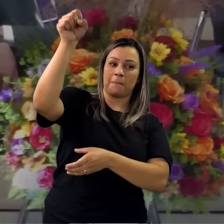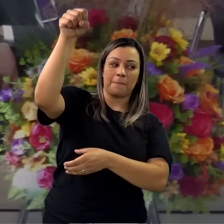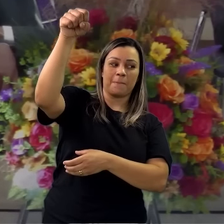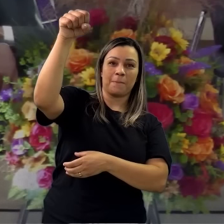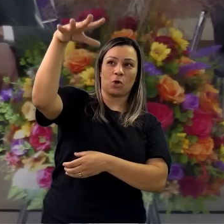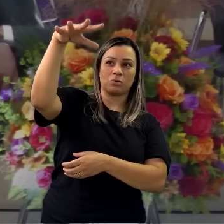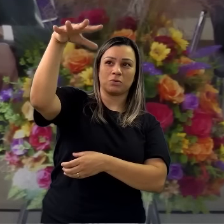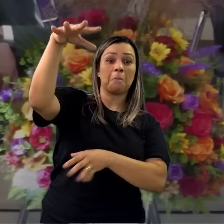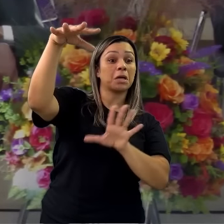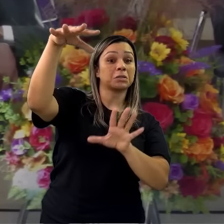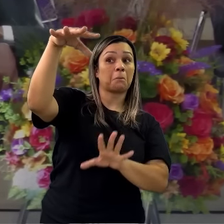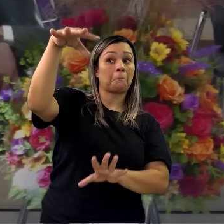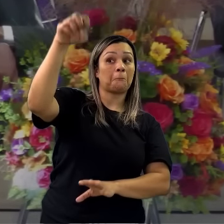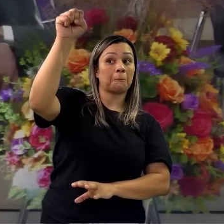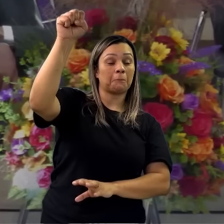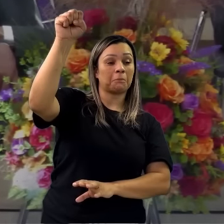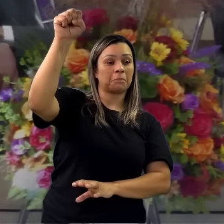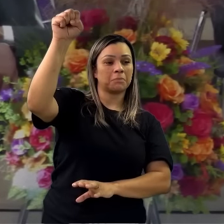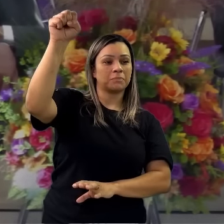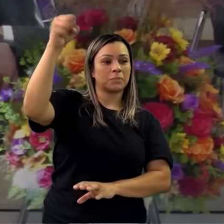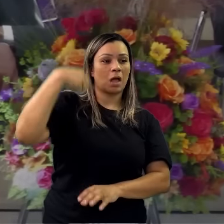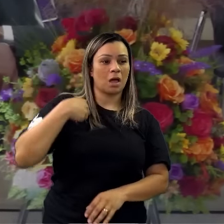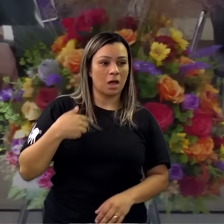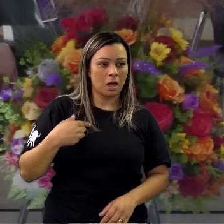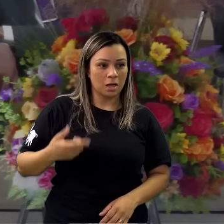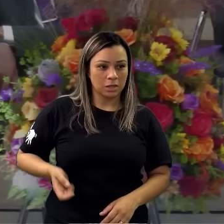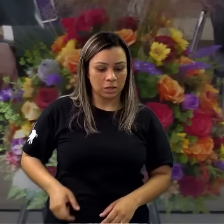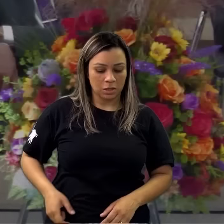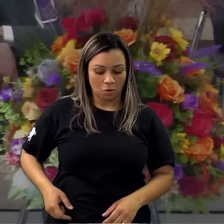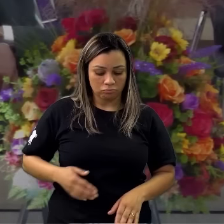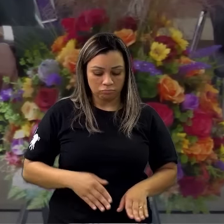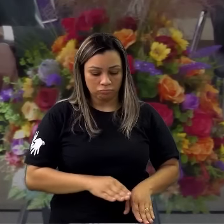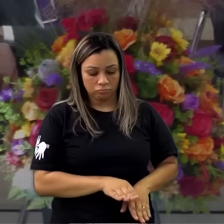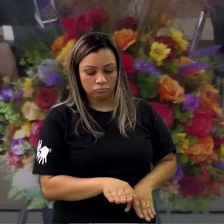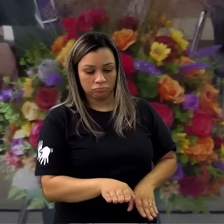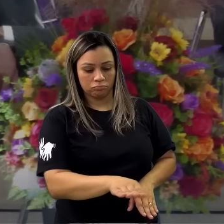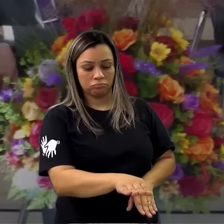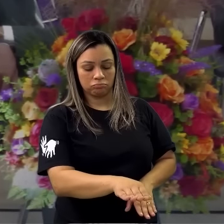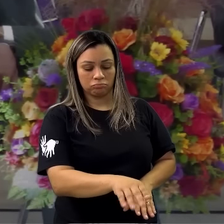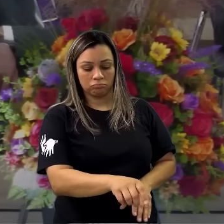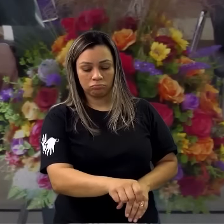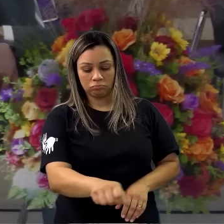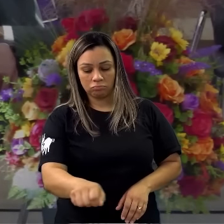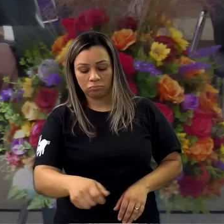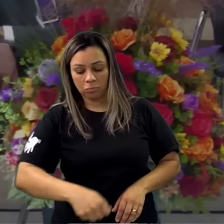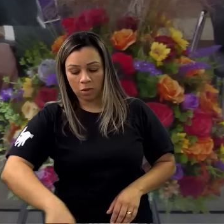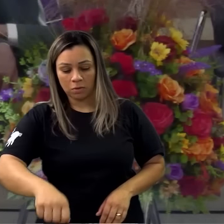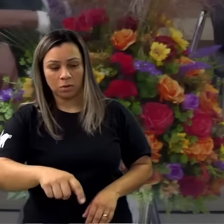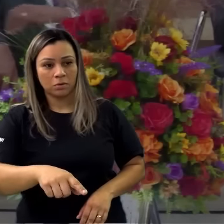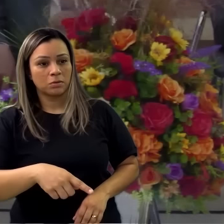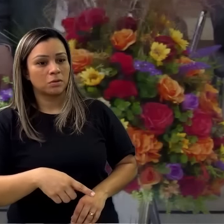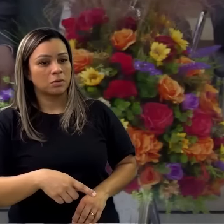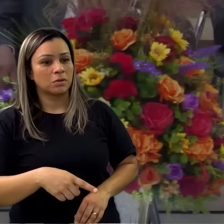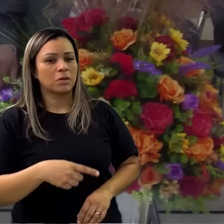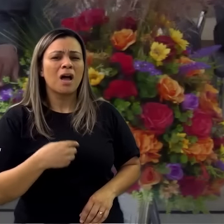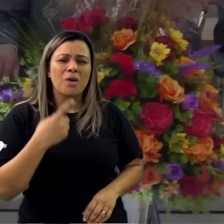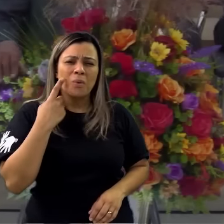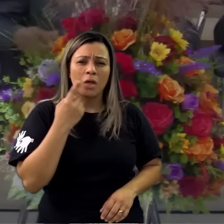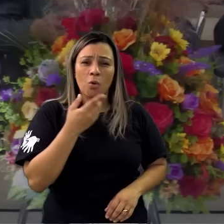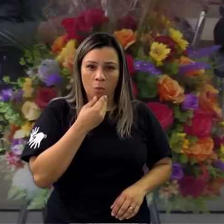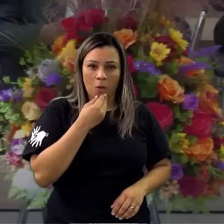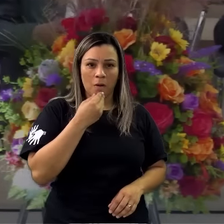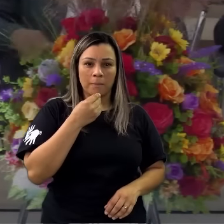eu Estacionei meu carro fechei a porta do carro quando eu olhei pra igreja o irmão olhando no escuro para mim assim ó aí eu confesso que